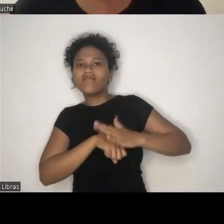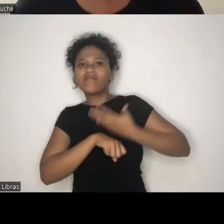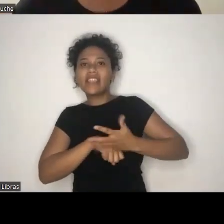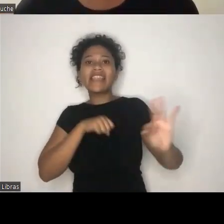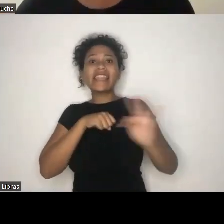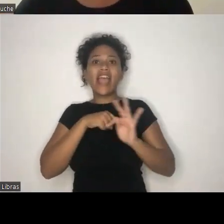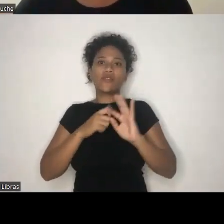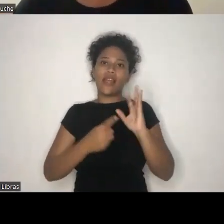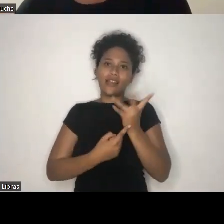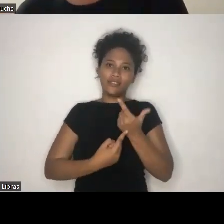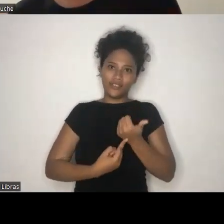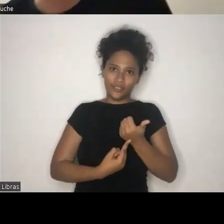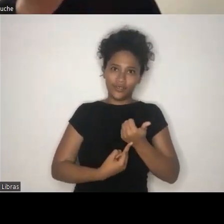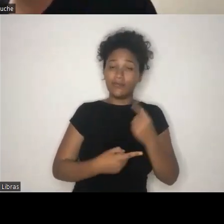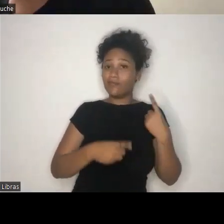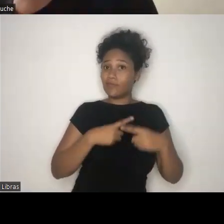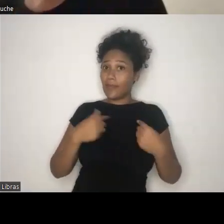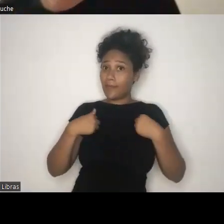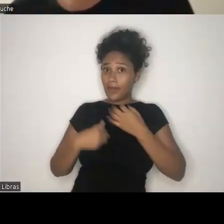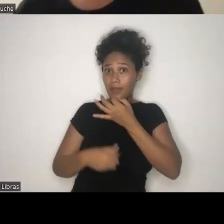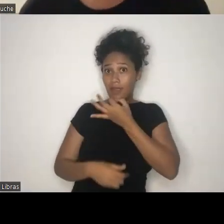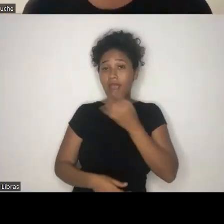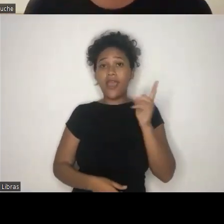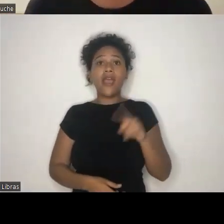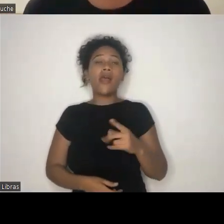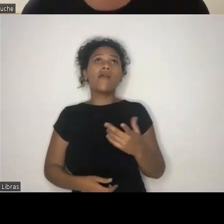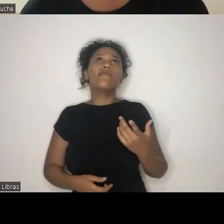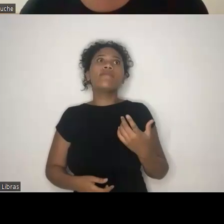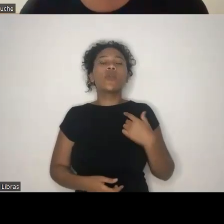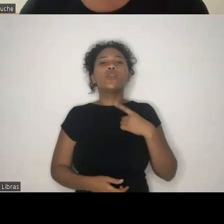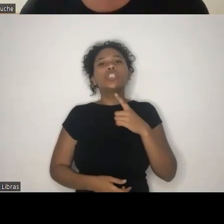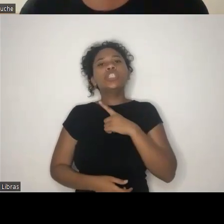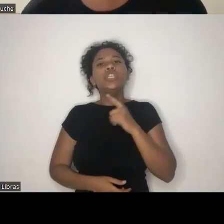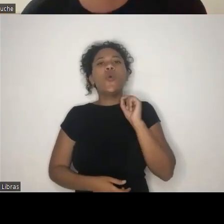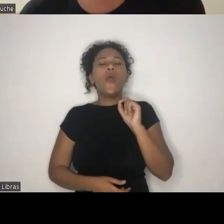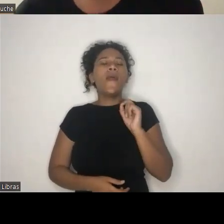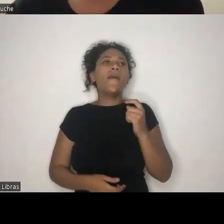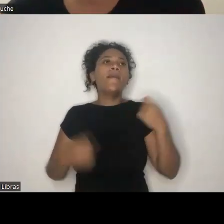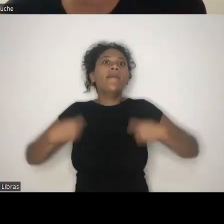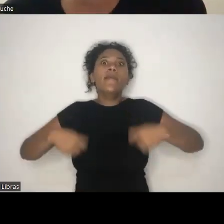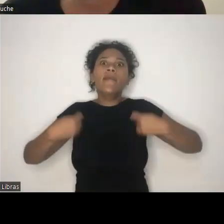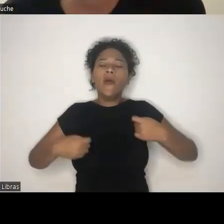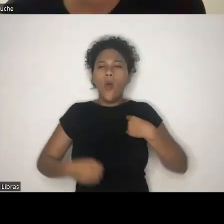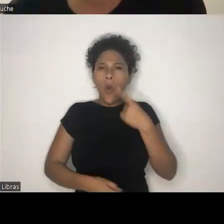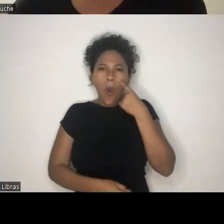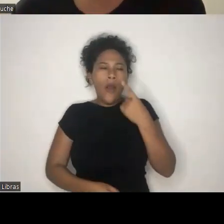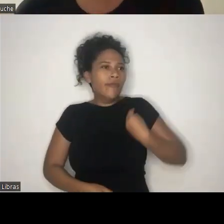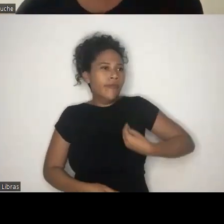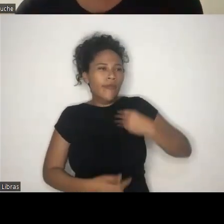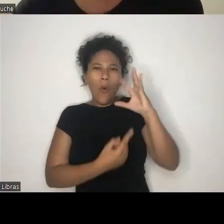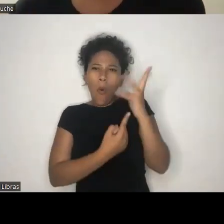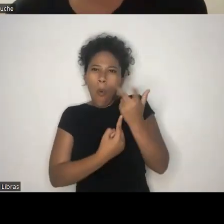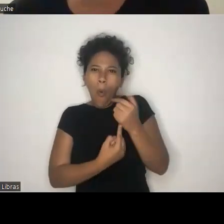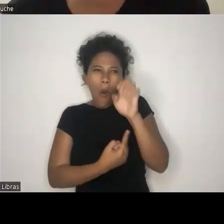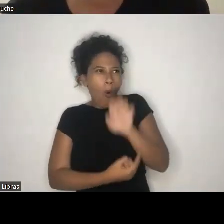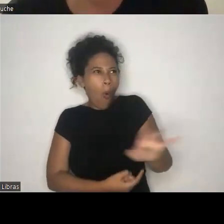Porque para mim era uma questão assim eu eu tinha eu tive que como eu vi muita arte na Europa nos